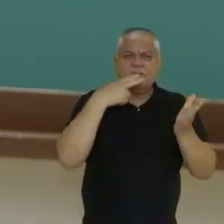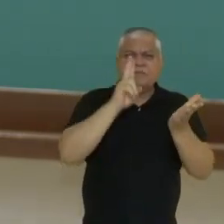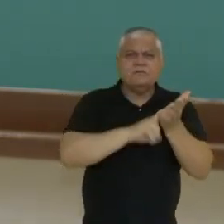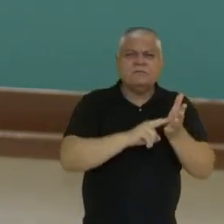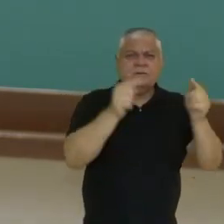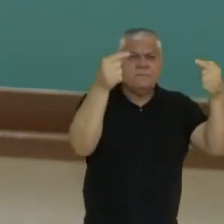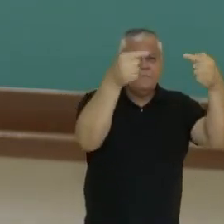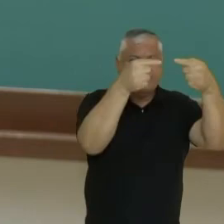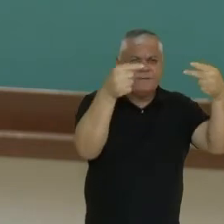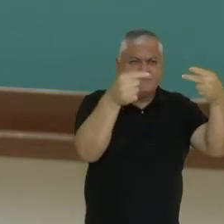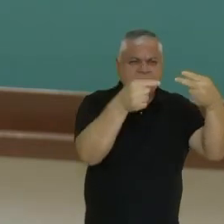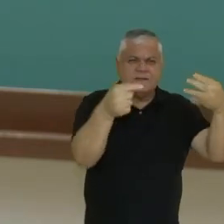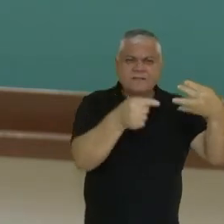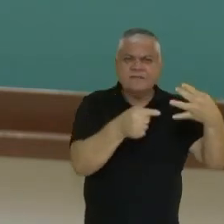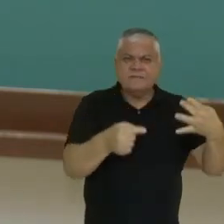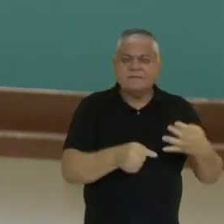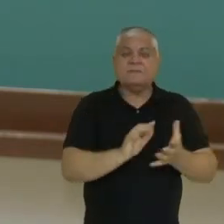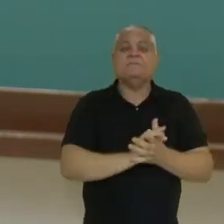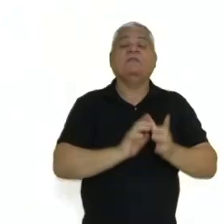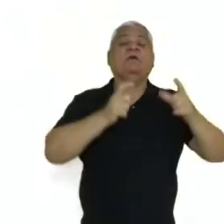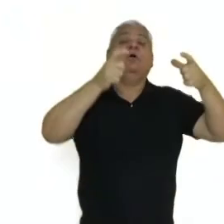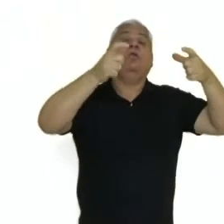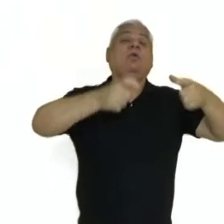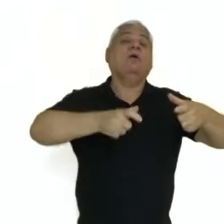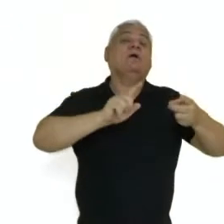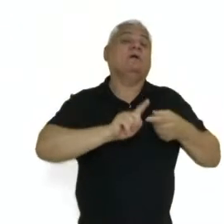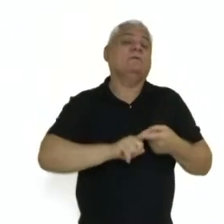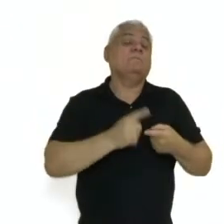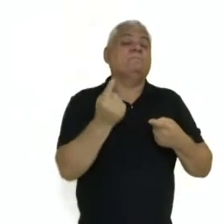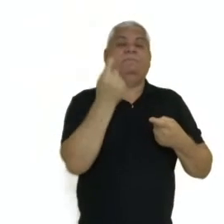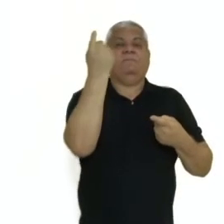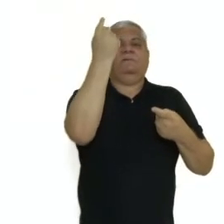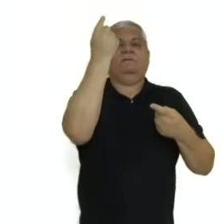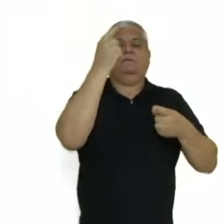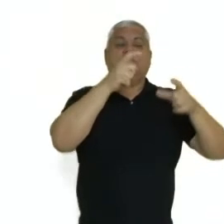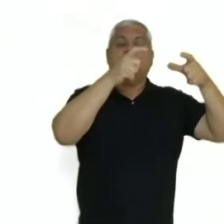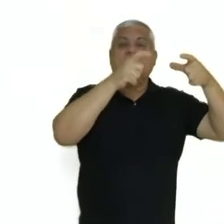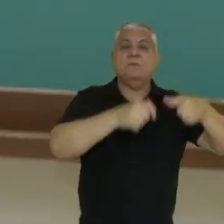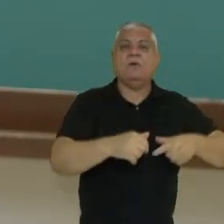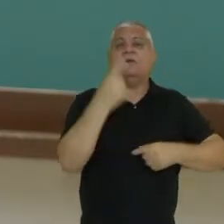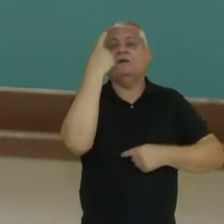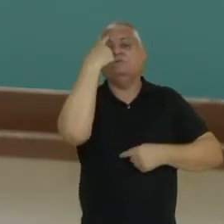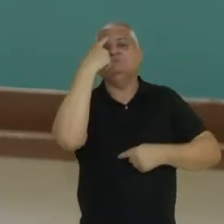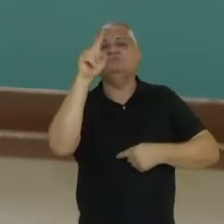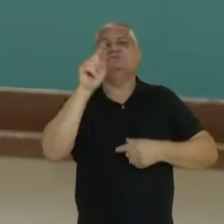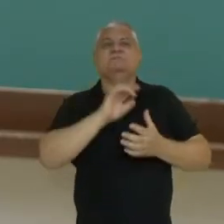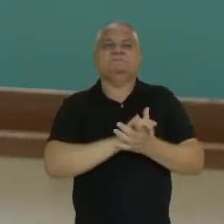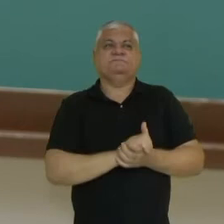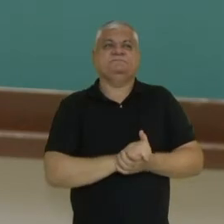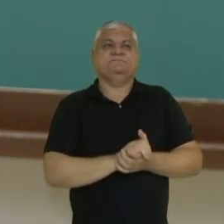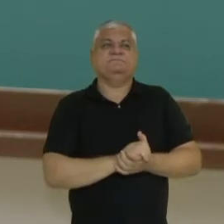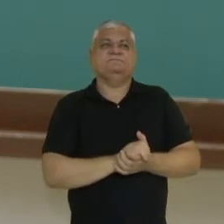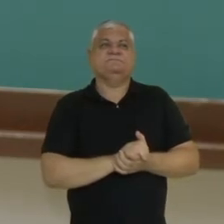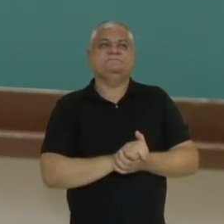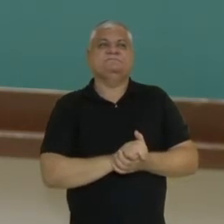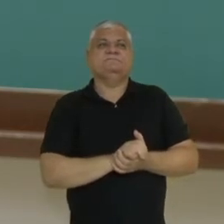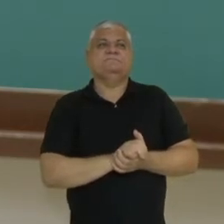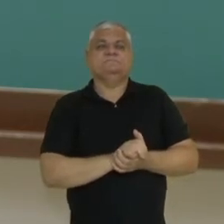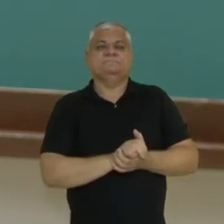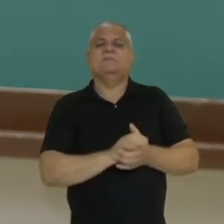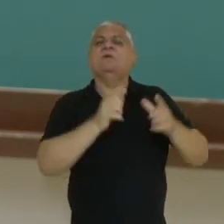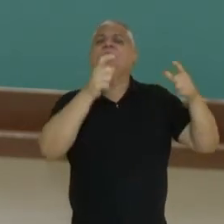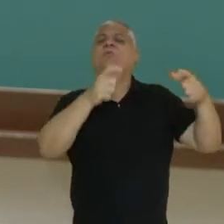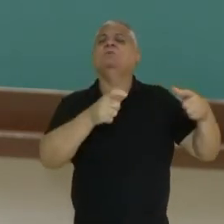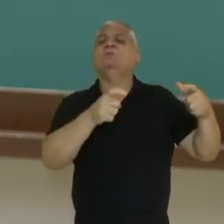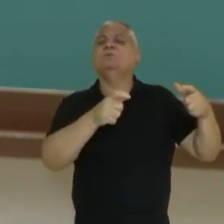observamos na estrutura? Local e data é o primeiro elemento da carta. Então vamos ver aqui, ó. Local